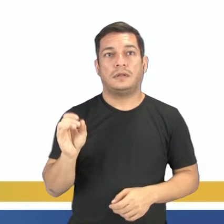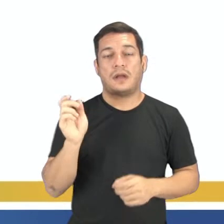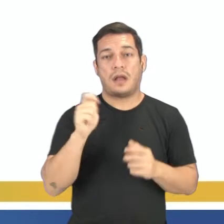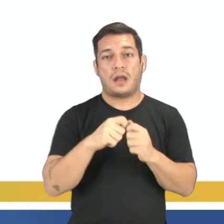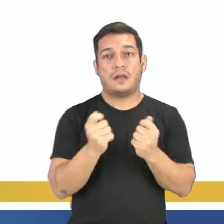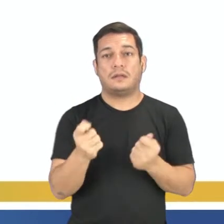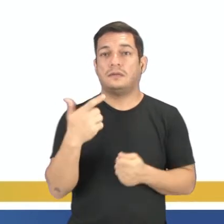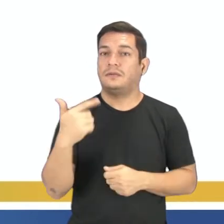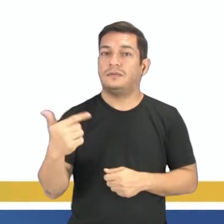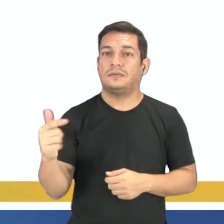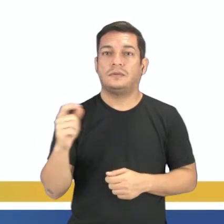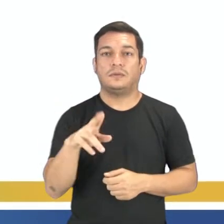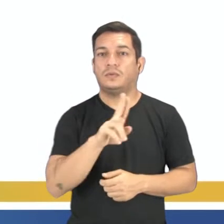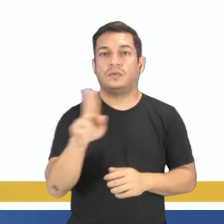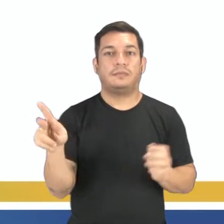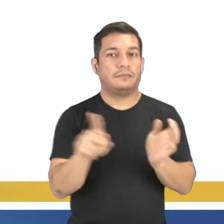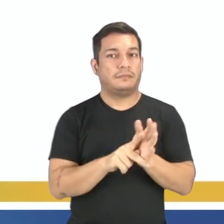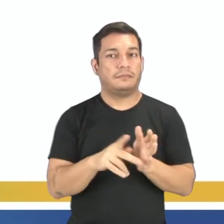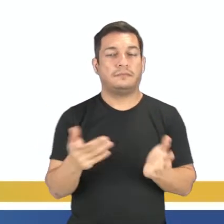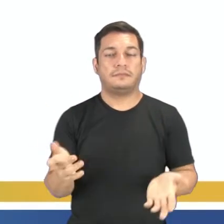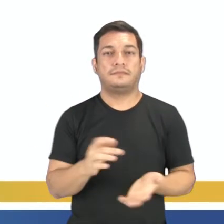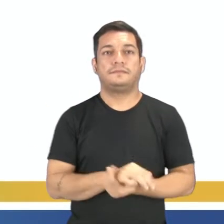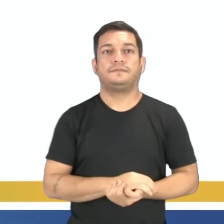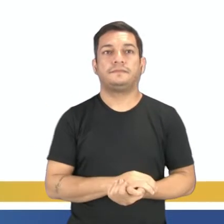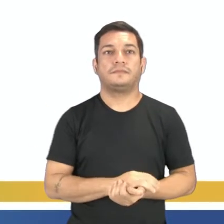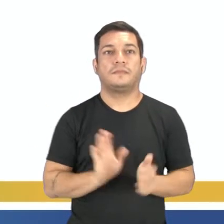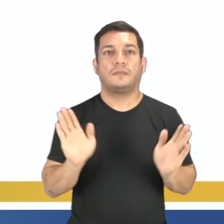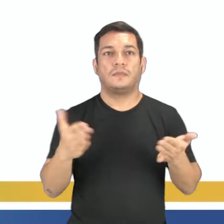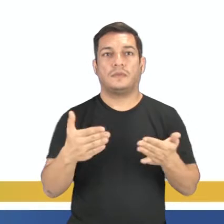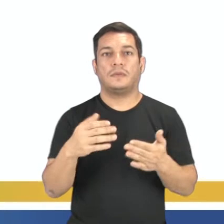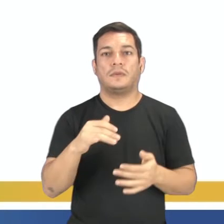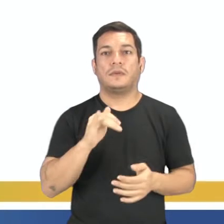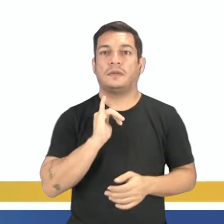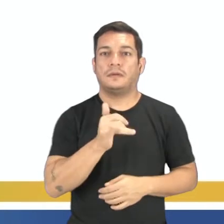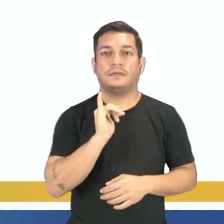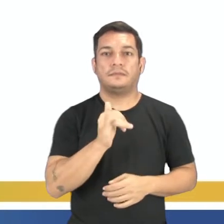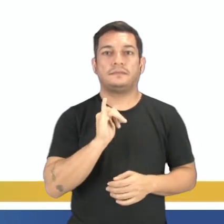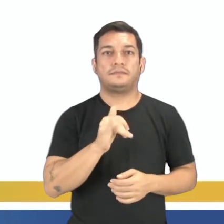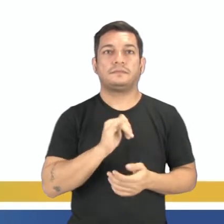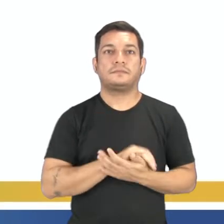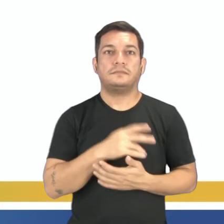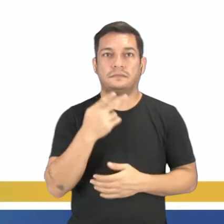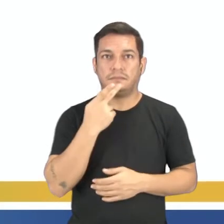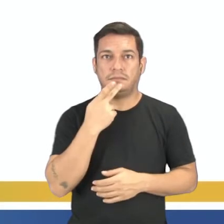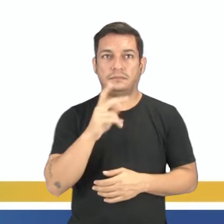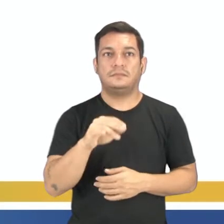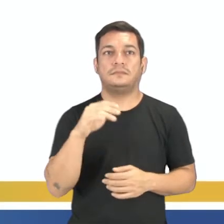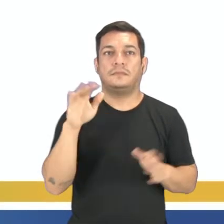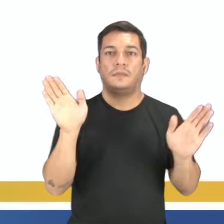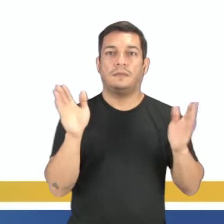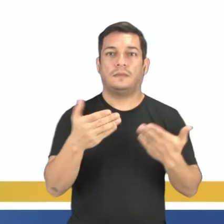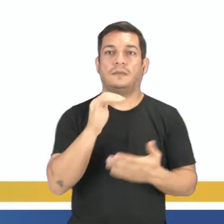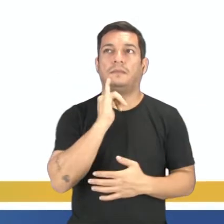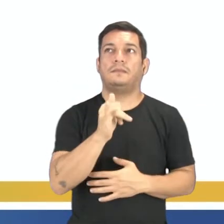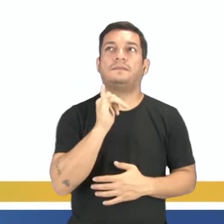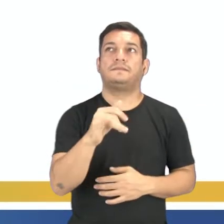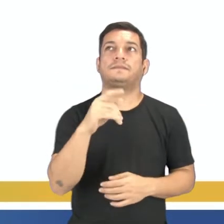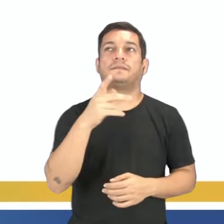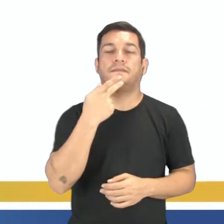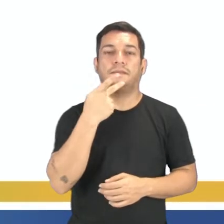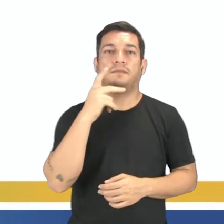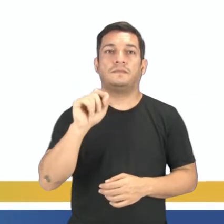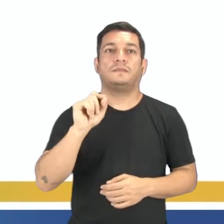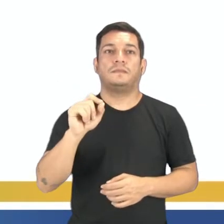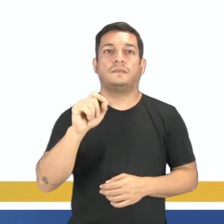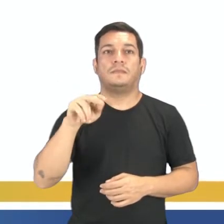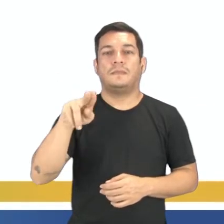cartomante não tem um nome próprio. O foco narrativo. Quando a gente fala em foco narrativo, nós estamos falando